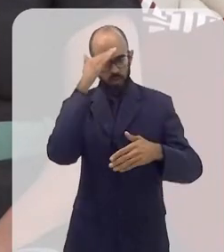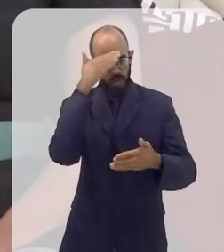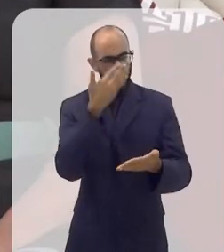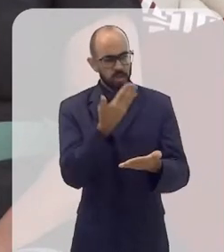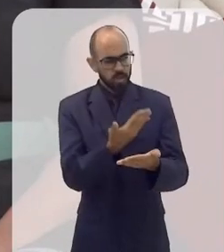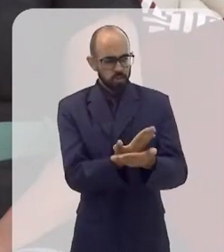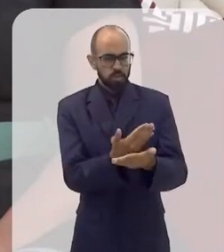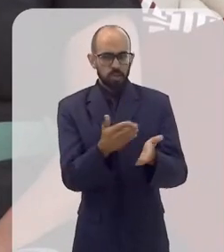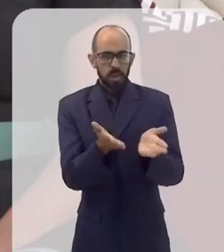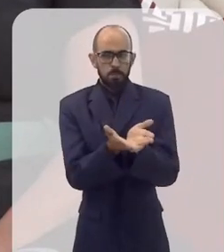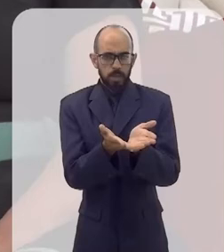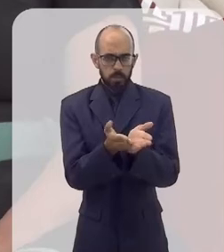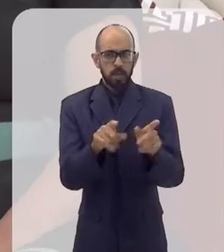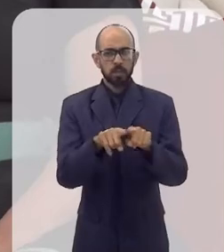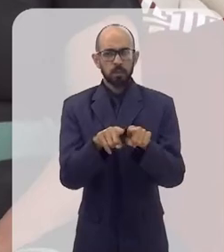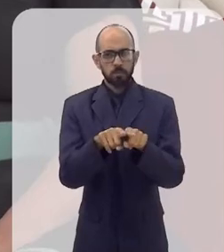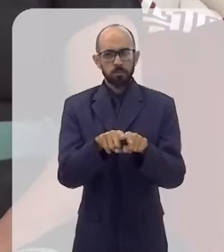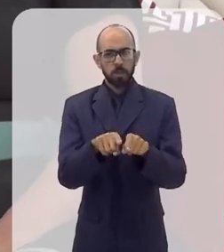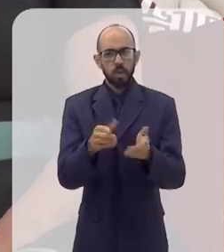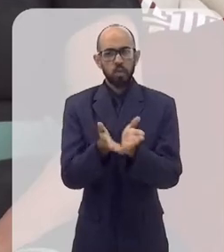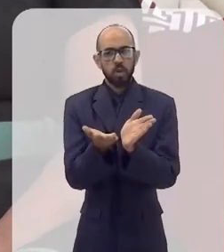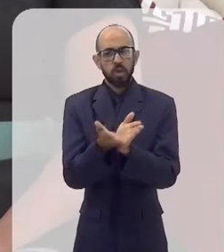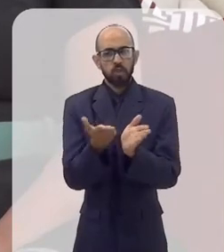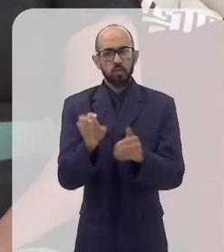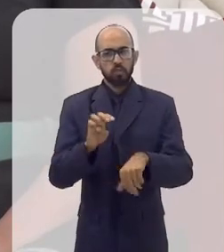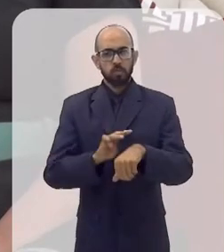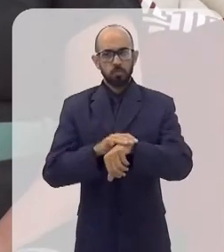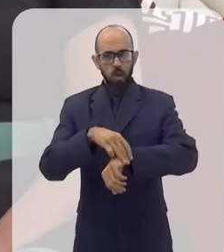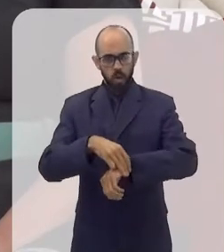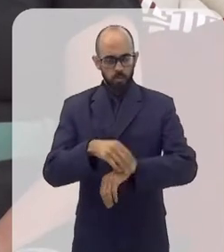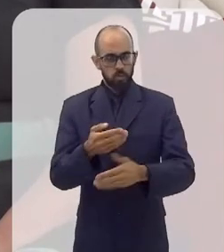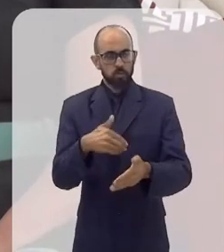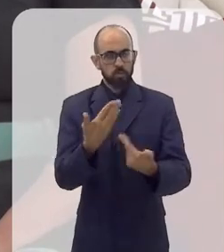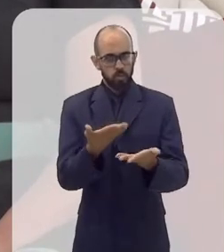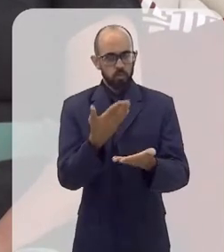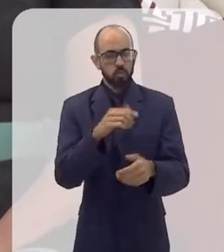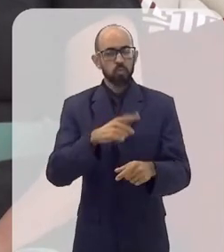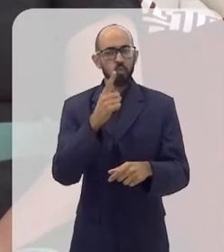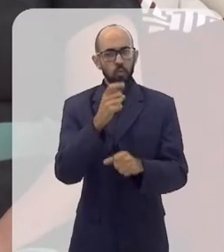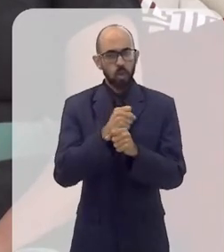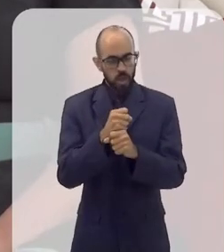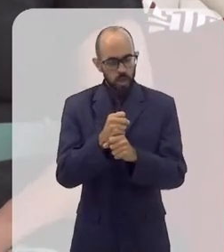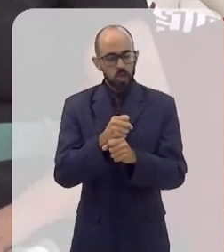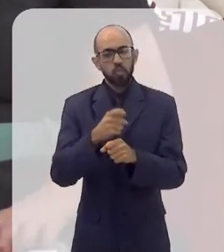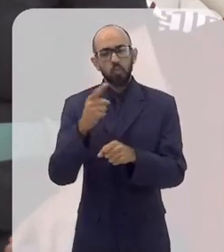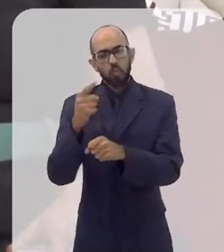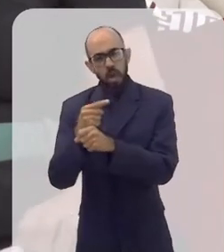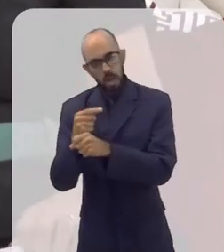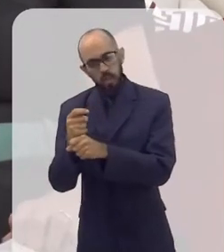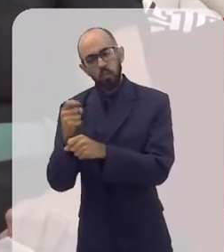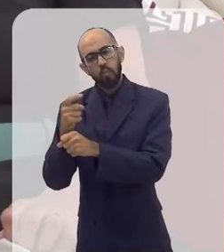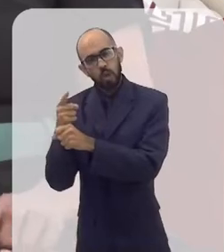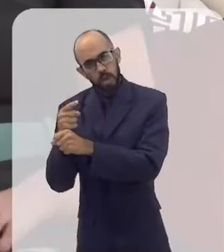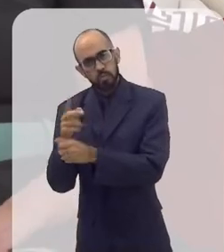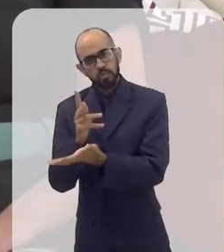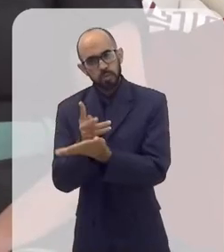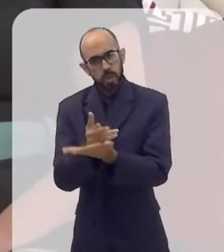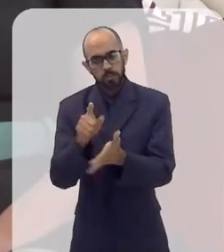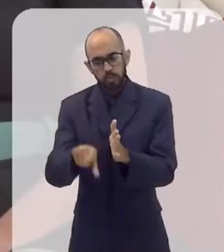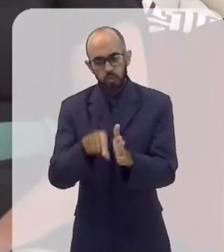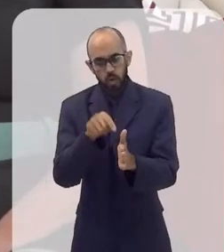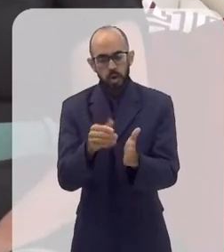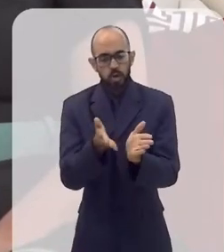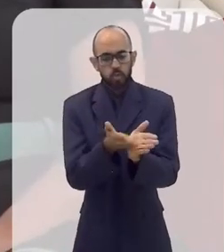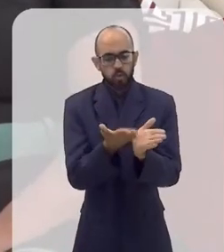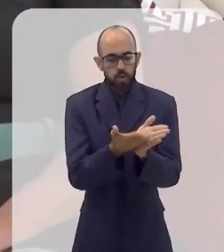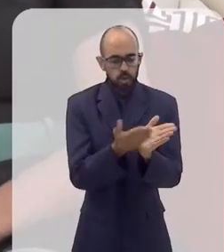na Bíblia e também no Livro de Mórmon. Uhum. Então eles estudam cada ano um livro com um professor específico e